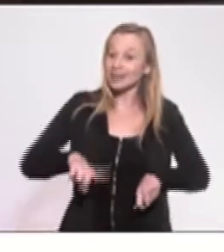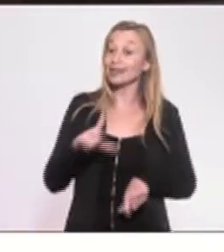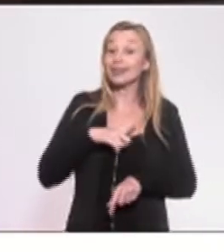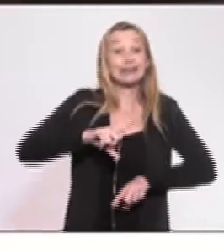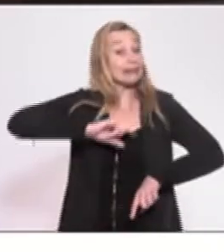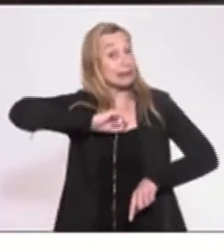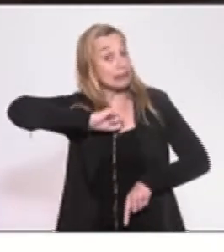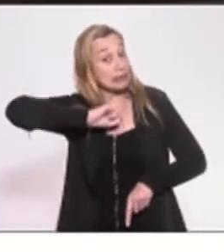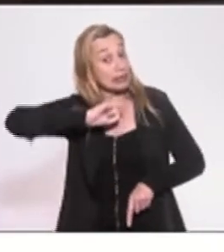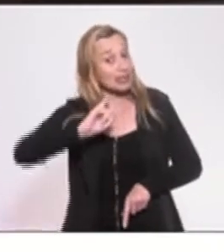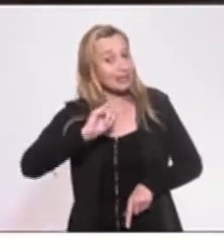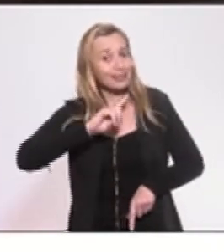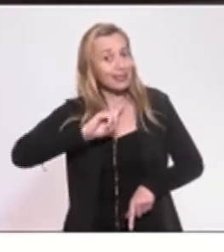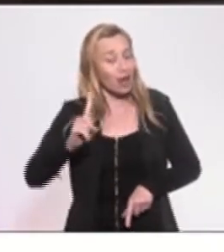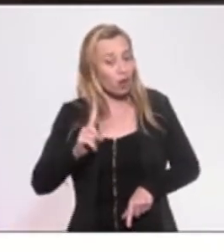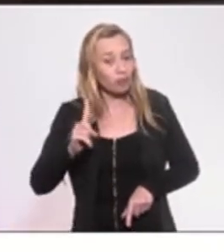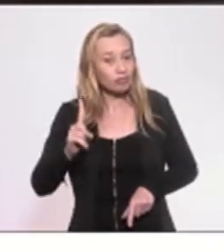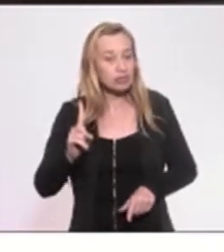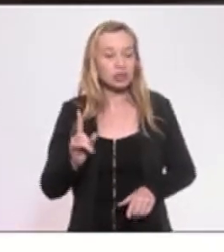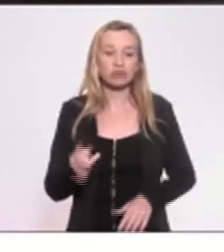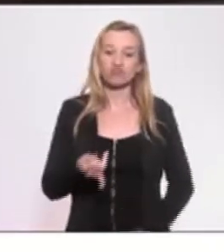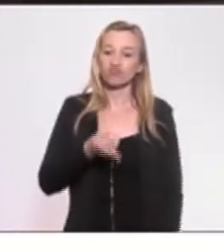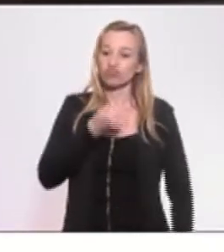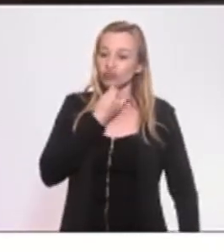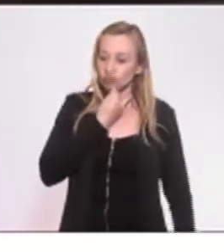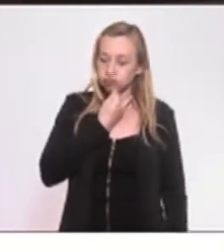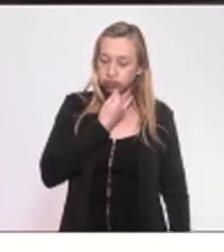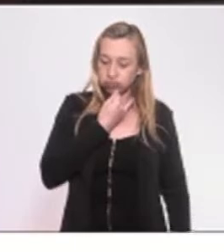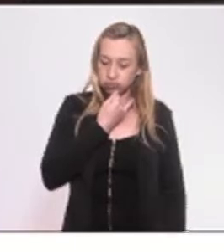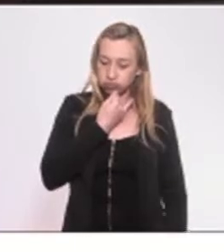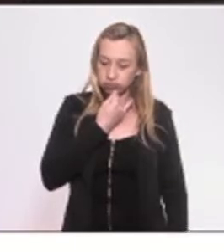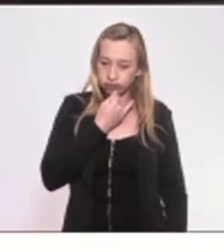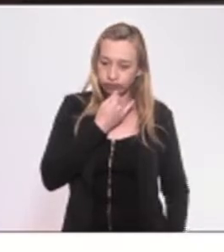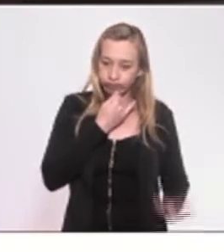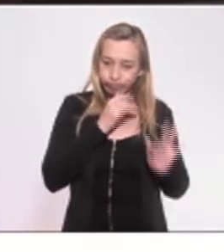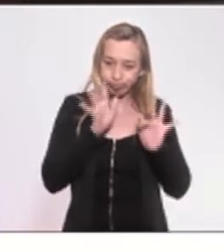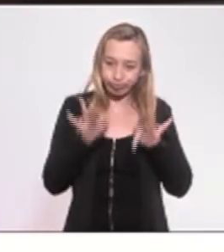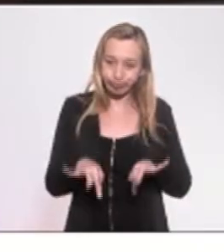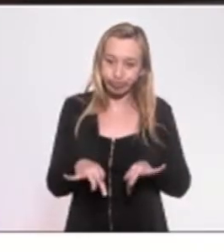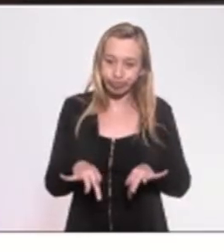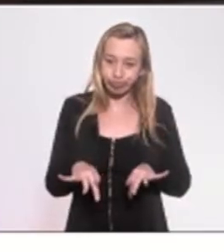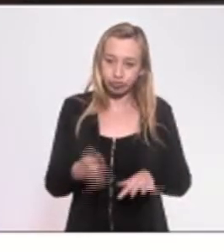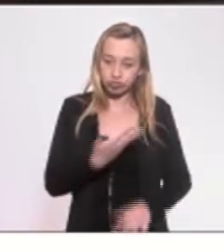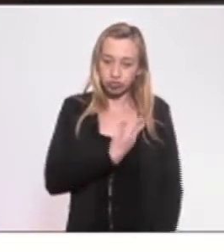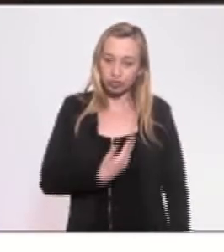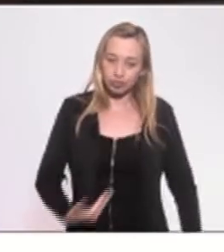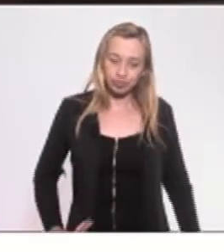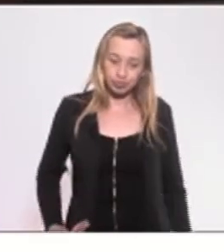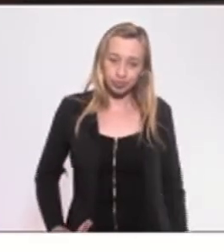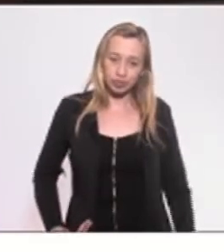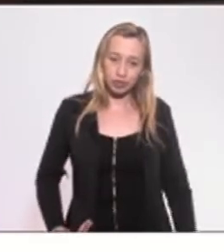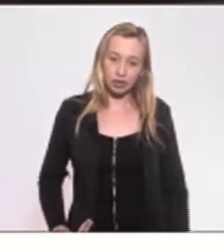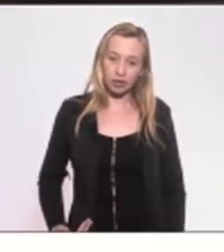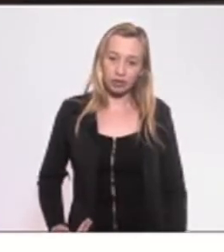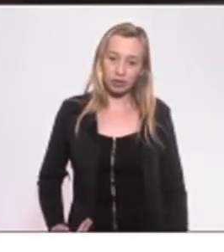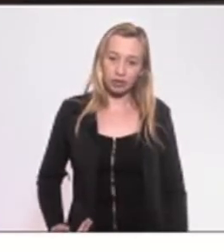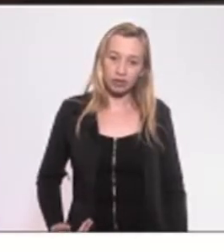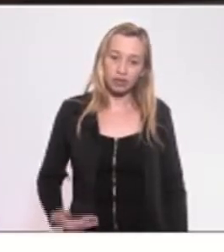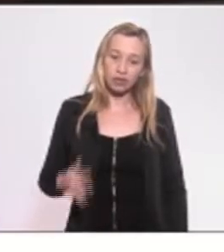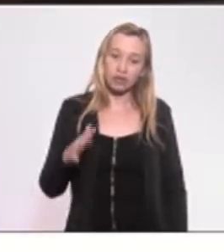Senão, nós temos um final triste. É o governador decretar a